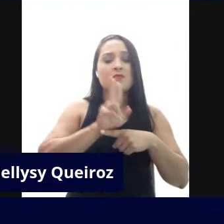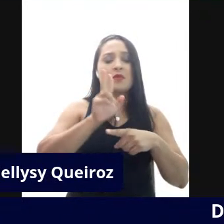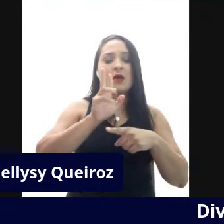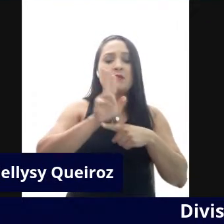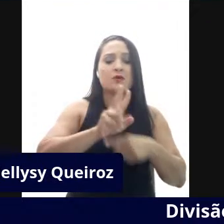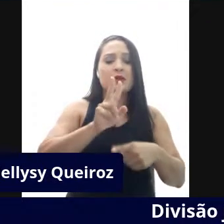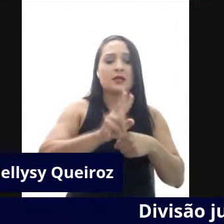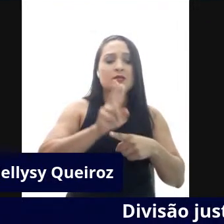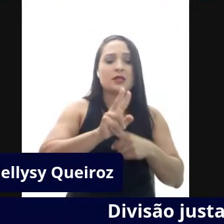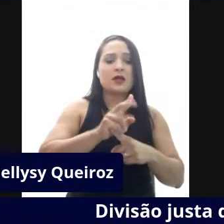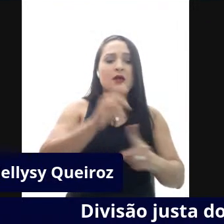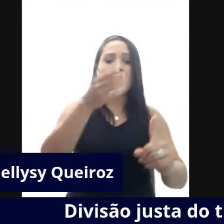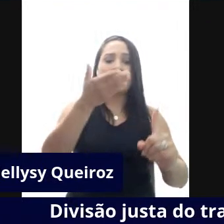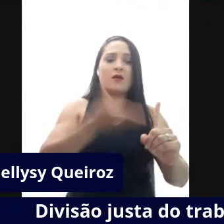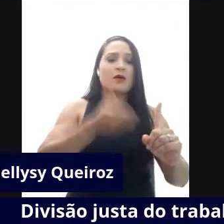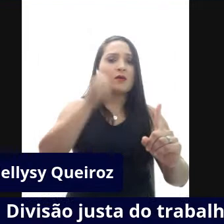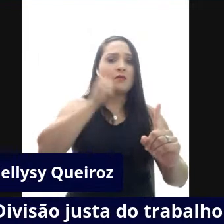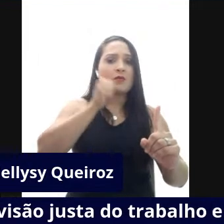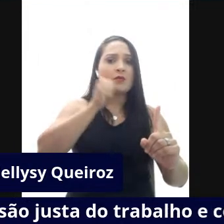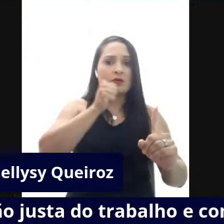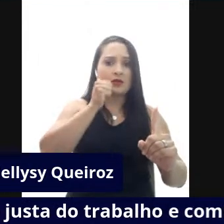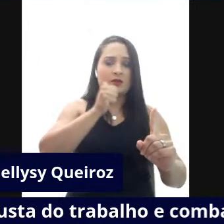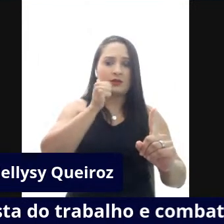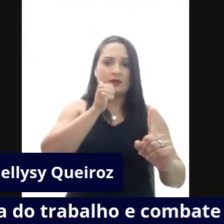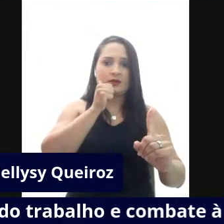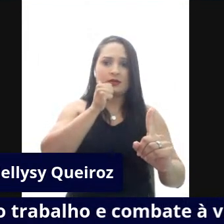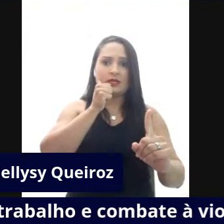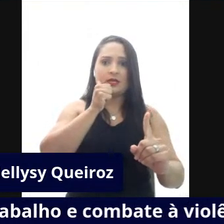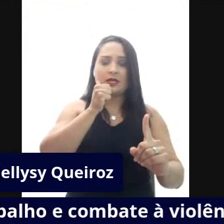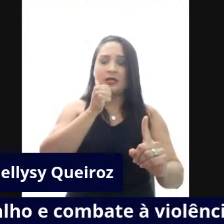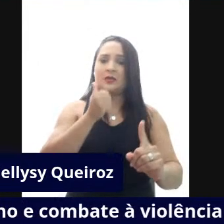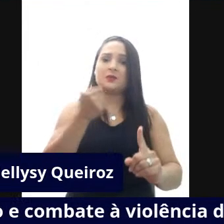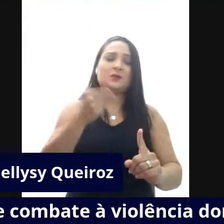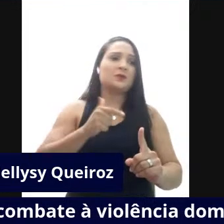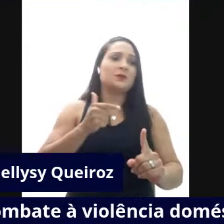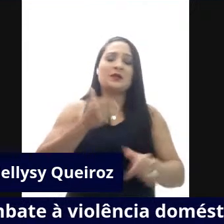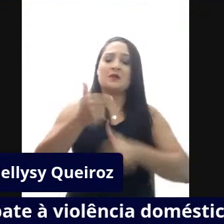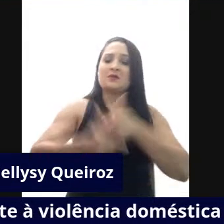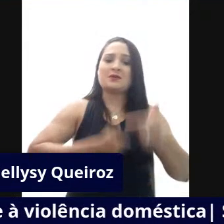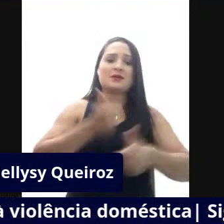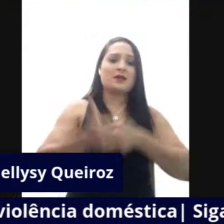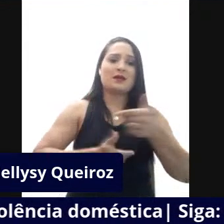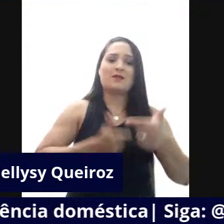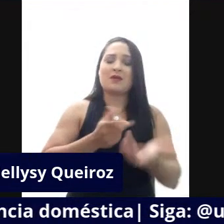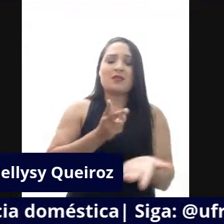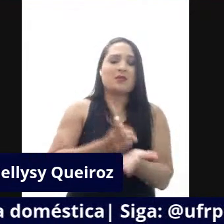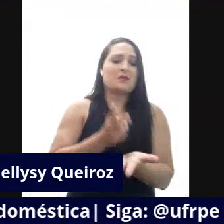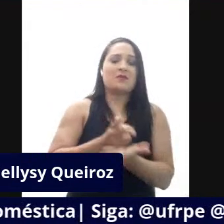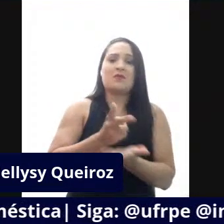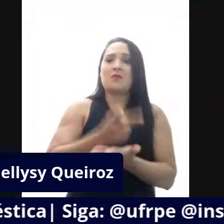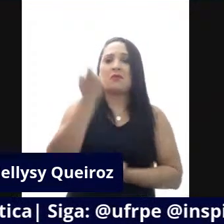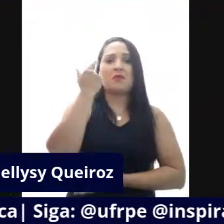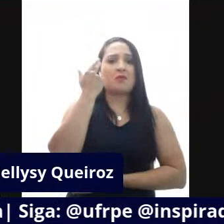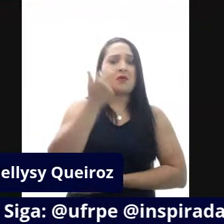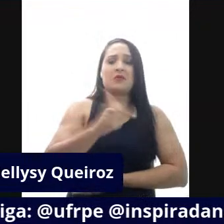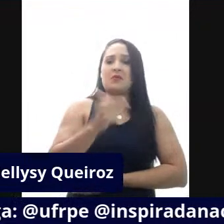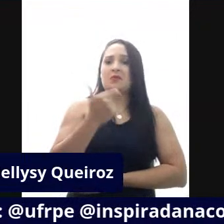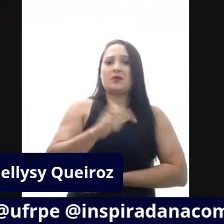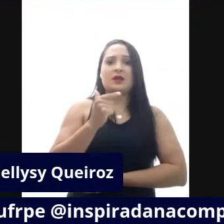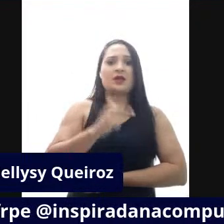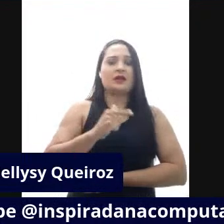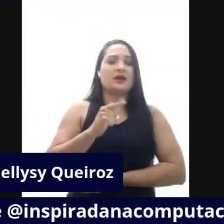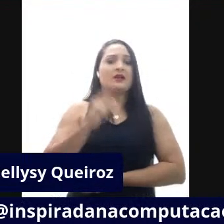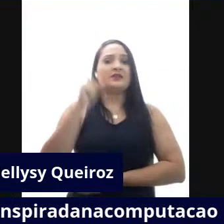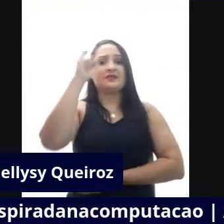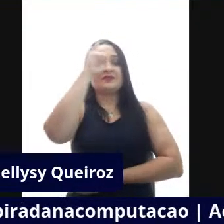não estão funcionando possivelmente como deveria, também por conta da pandemia, a dificuldade das mulheres acessarem esses